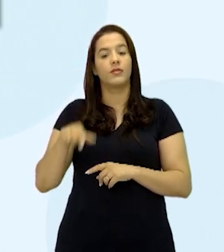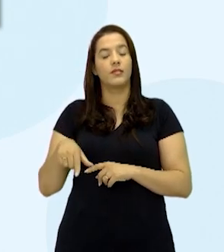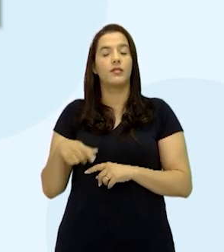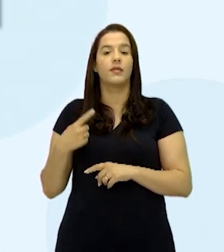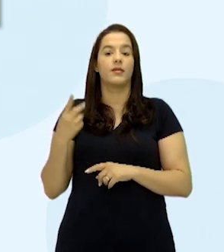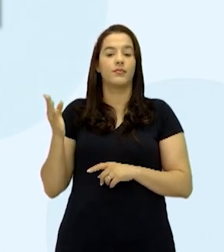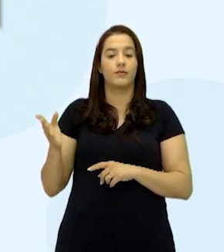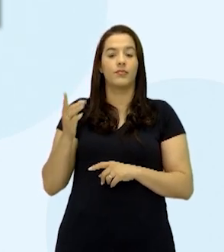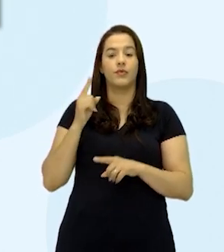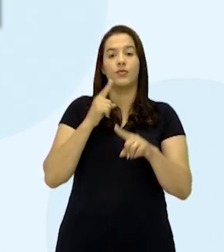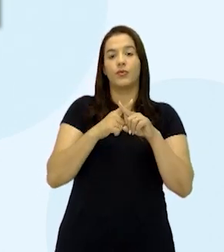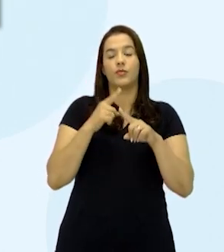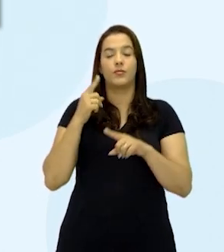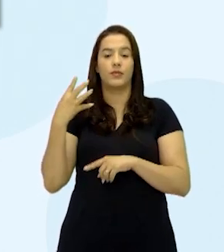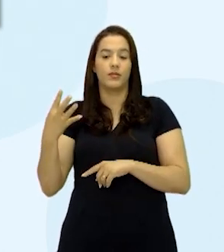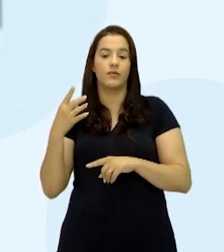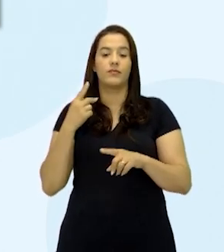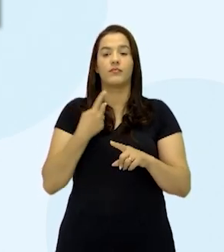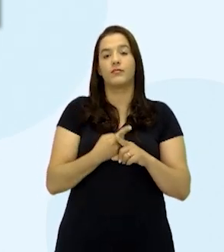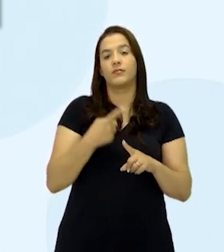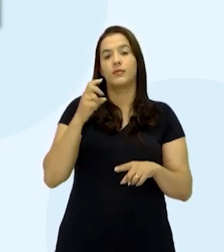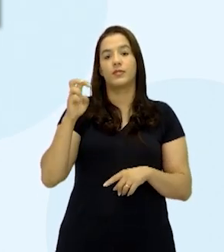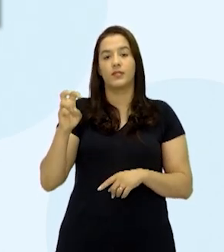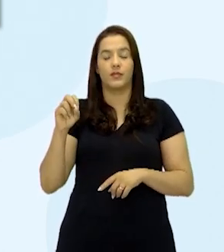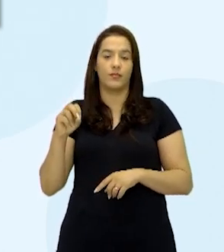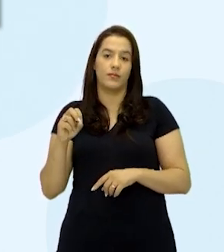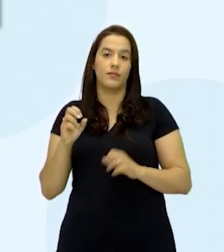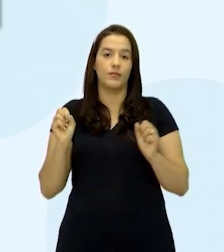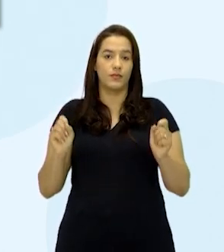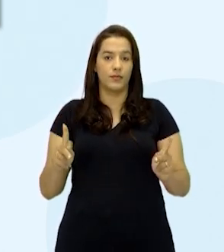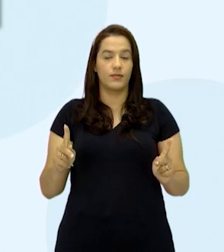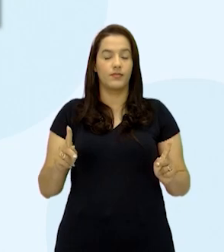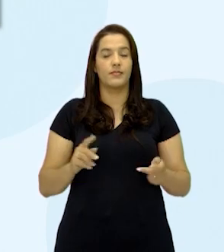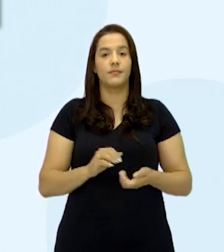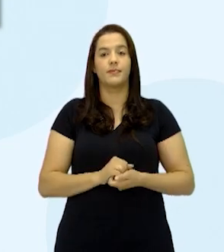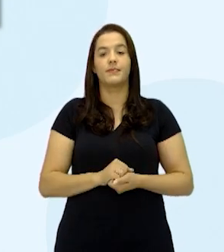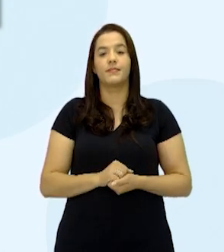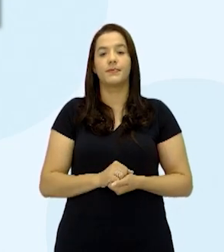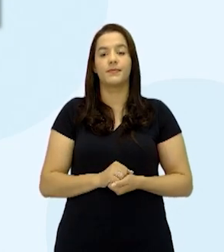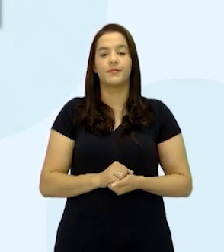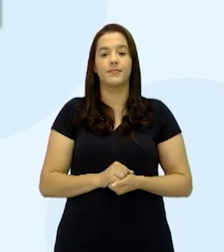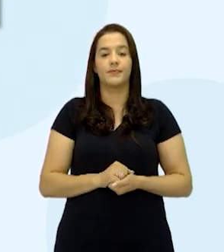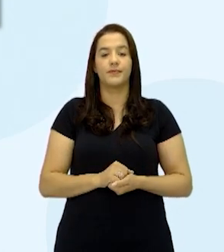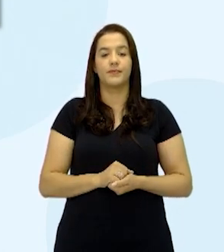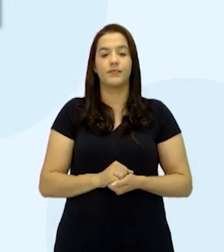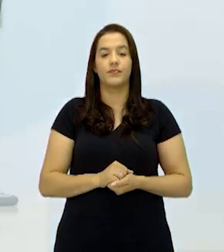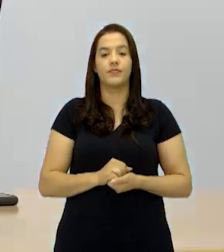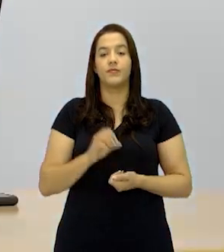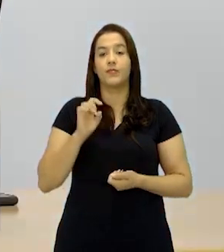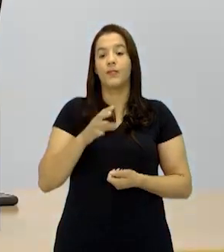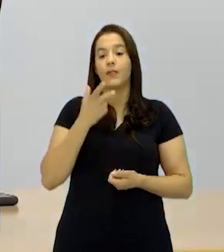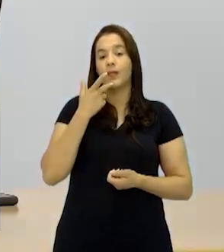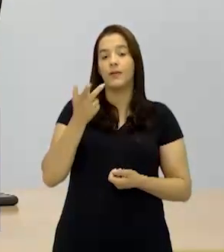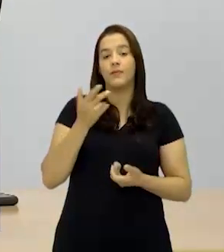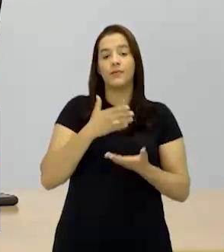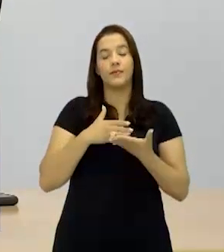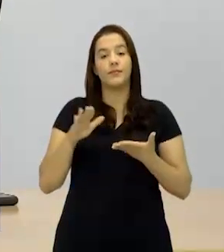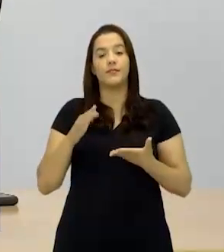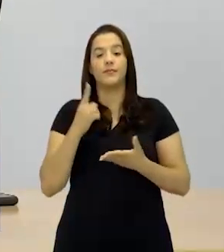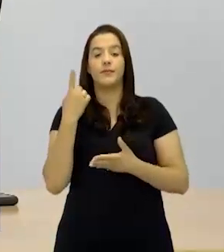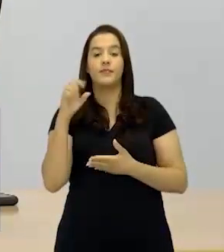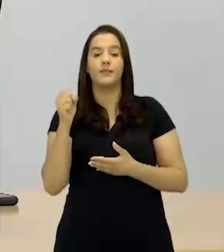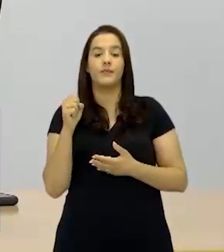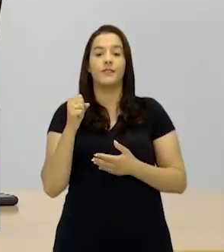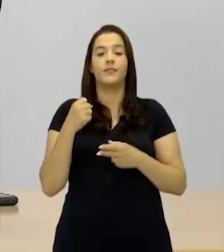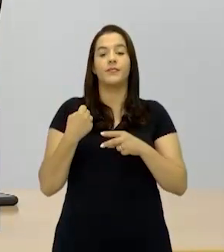se eu multiplicar o 2 por 2 dá 4 e o 25 por 2 dá 50. Beleza? Beleza, eu vou fazer só o comentário. Por que não pode ser, então,